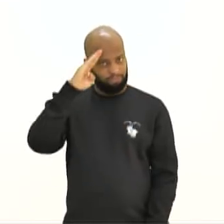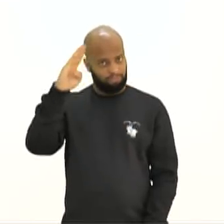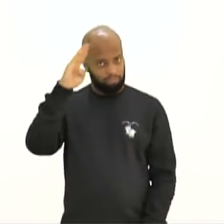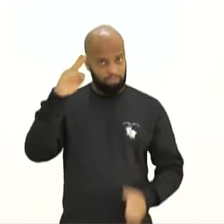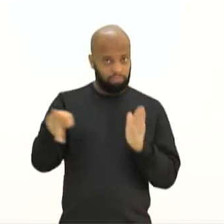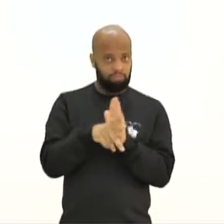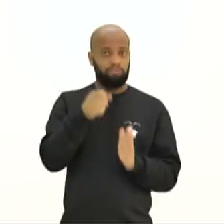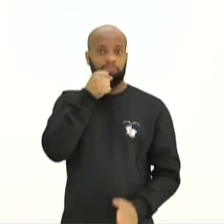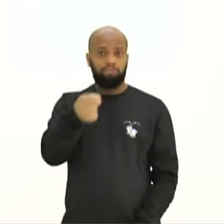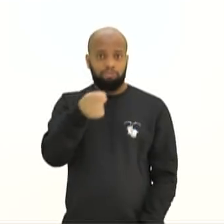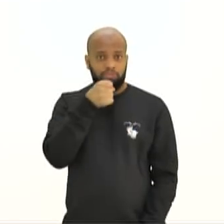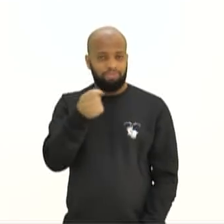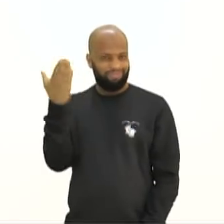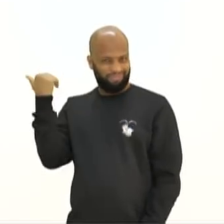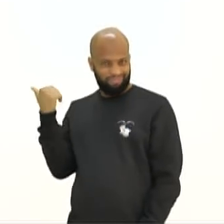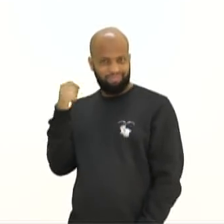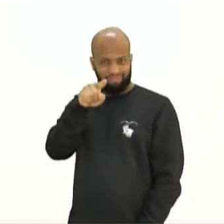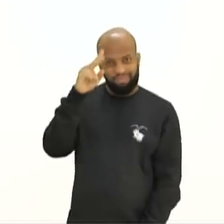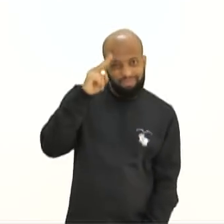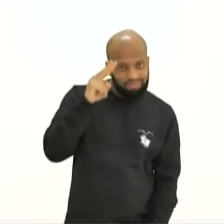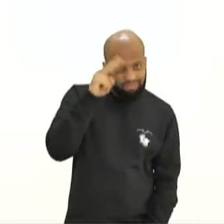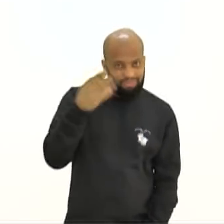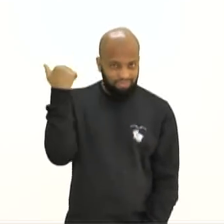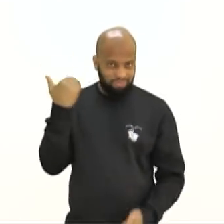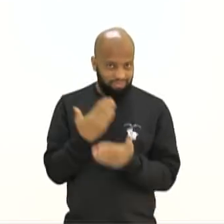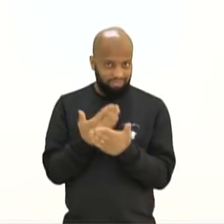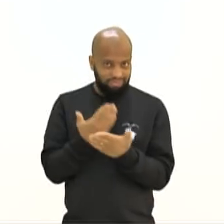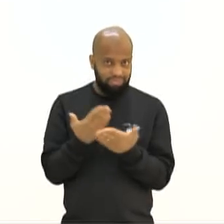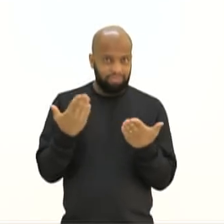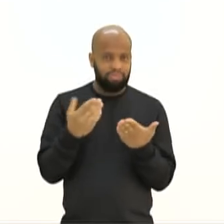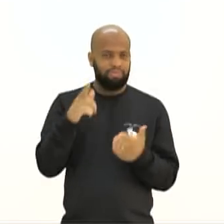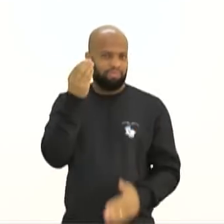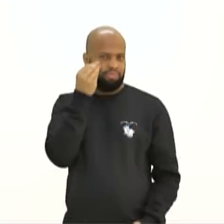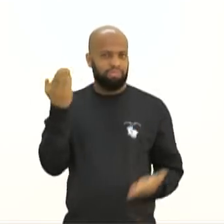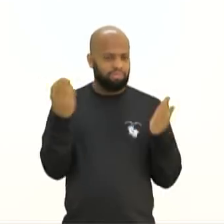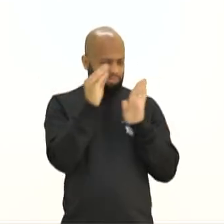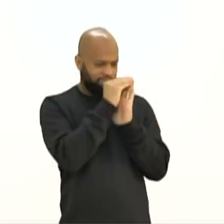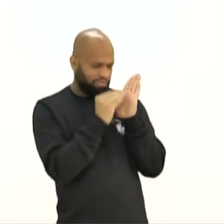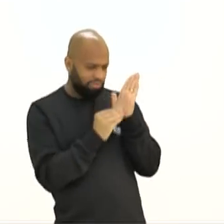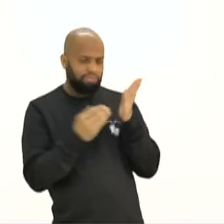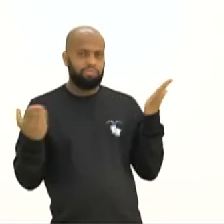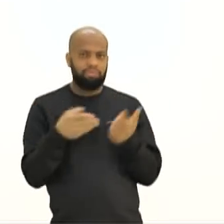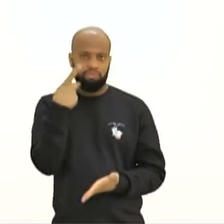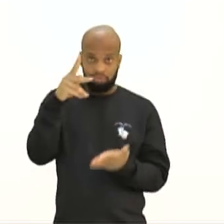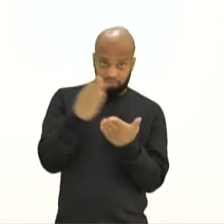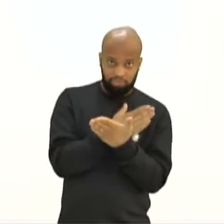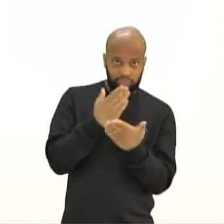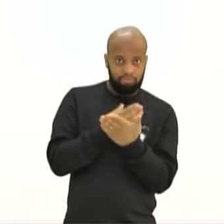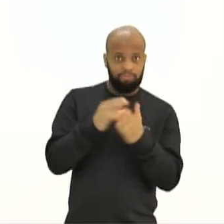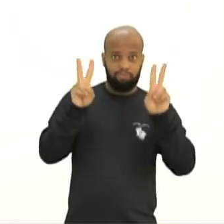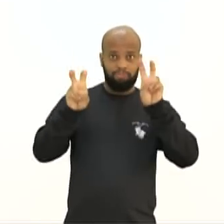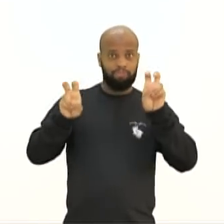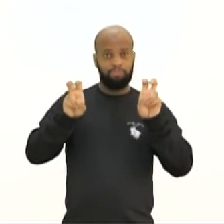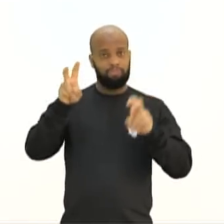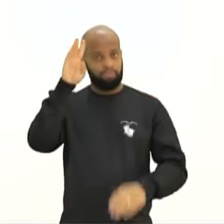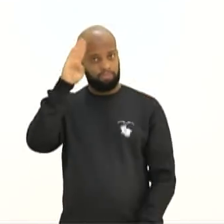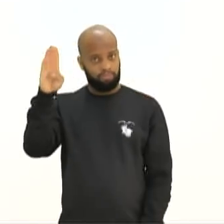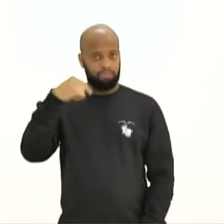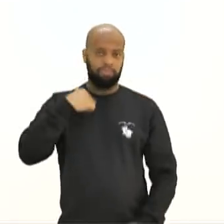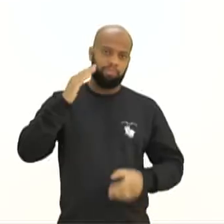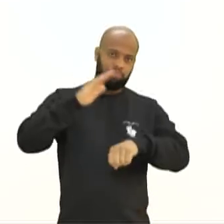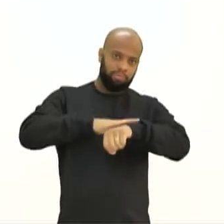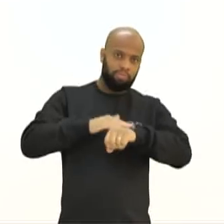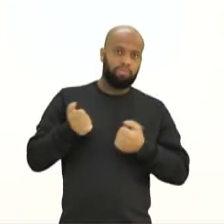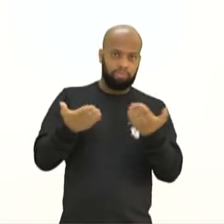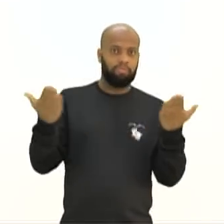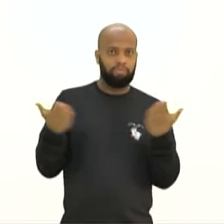da reportagem? Será que vocês lembram da aula anterior? Tentem marcar aí em tópicos os assuntos principais da reportagem. Eu vou dar um